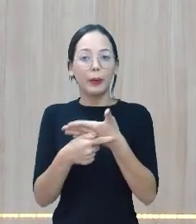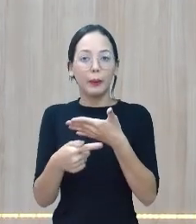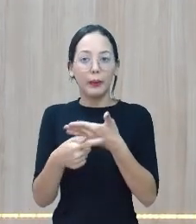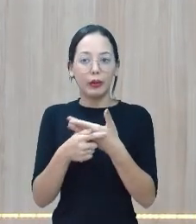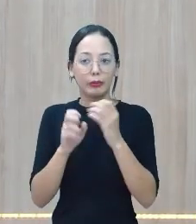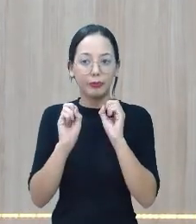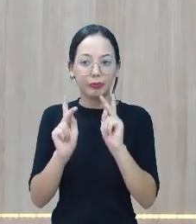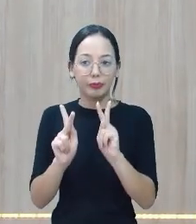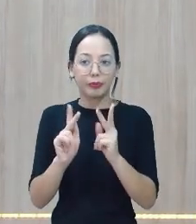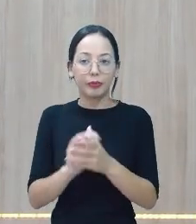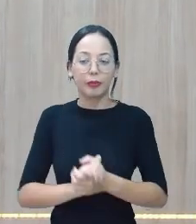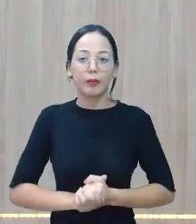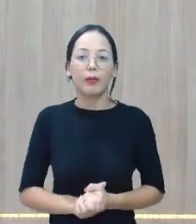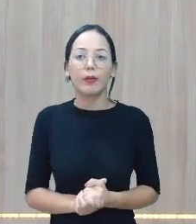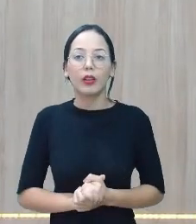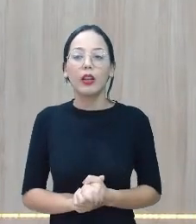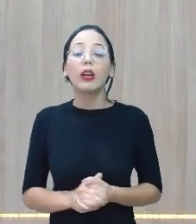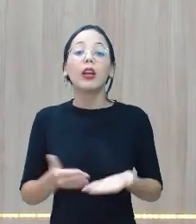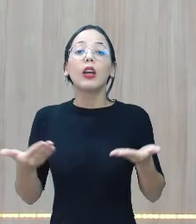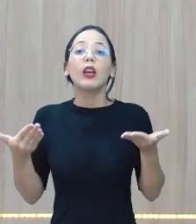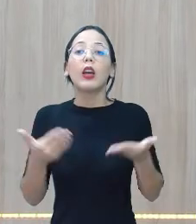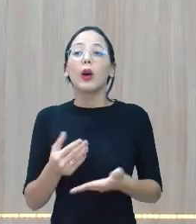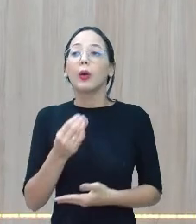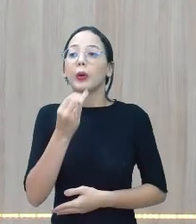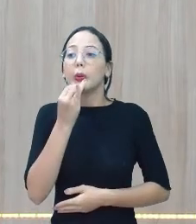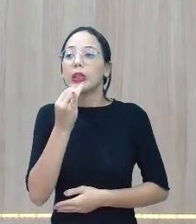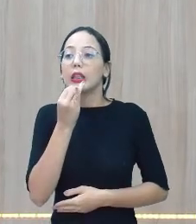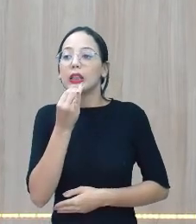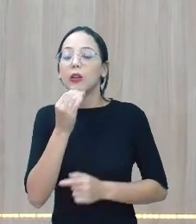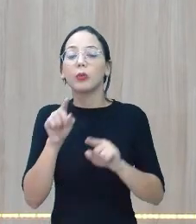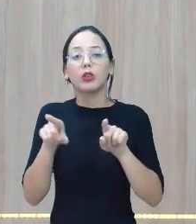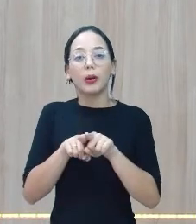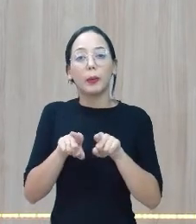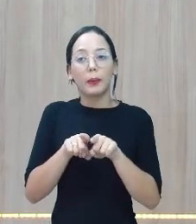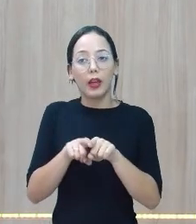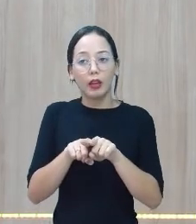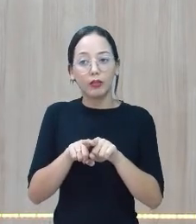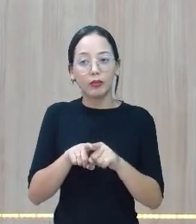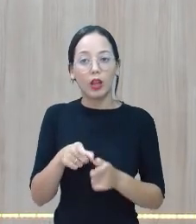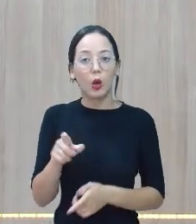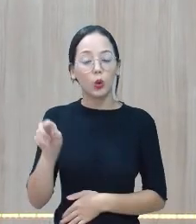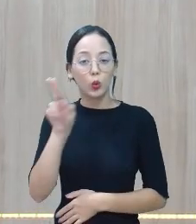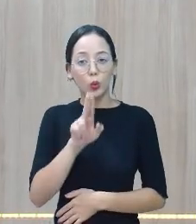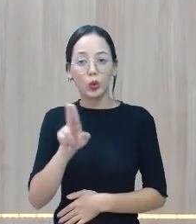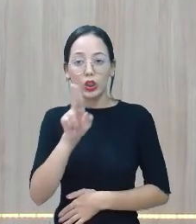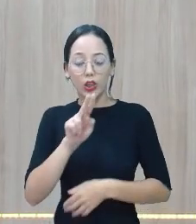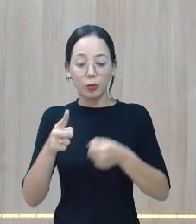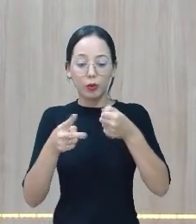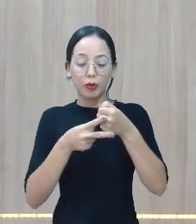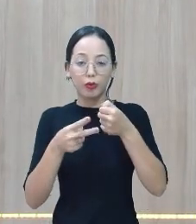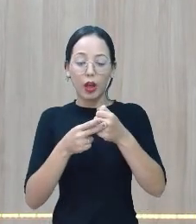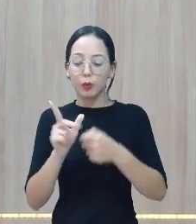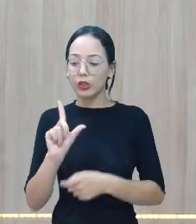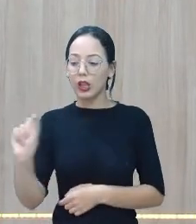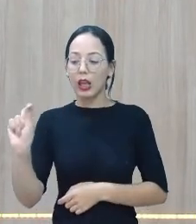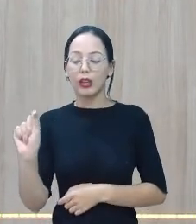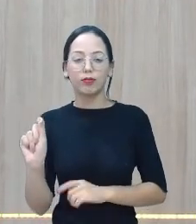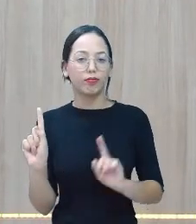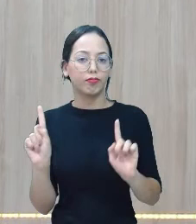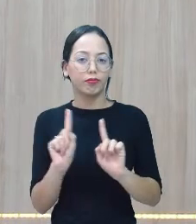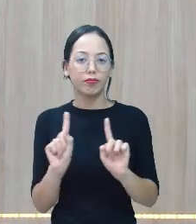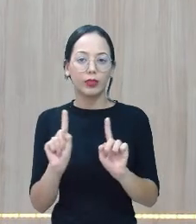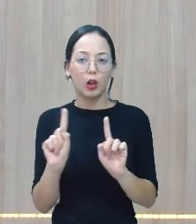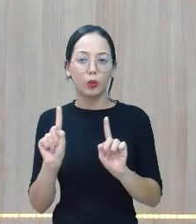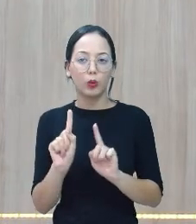papel. E aí, nós temos este exemplo também, onde não usamos o verbo sair, não